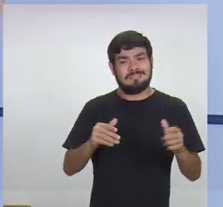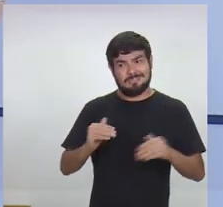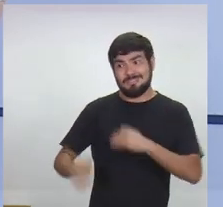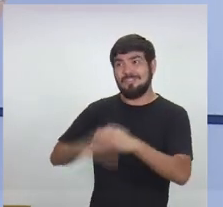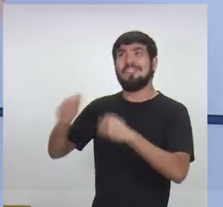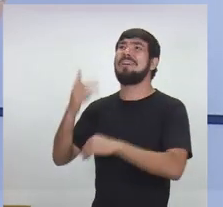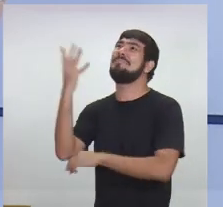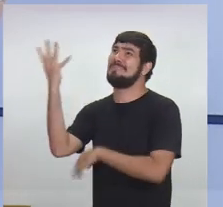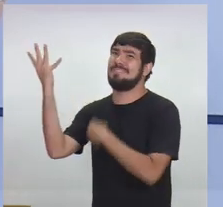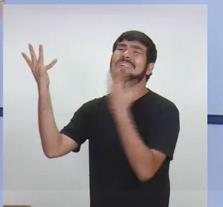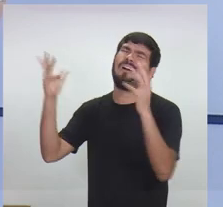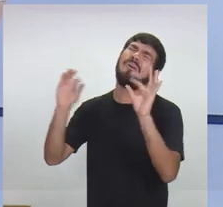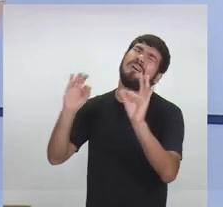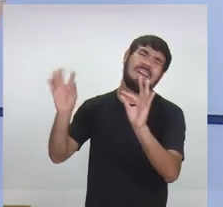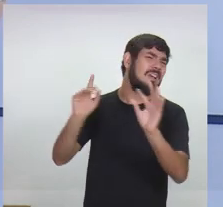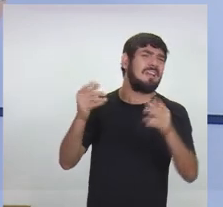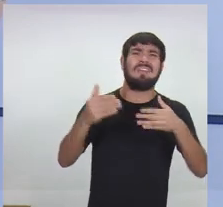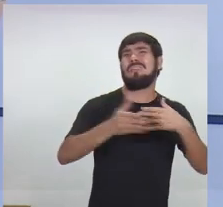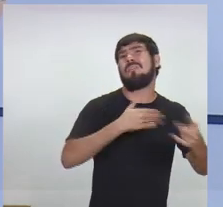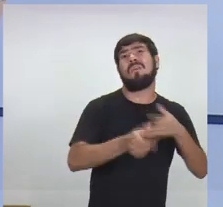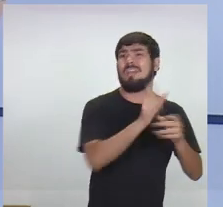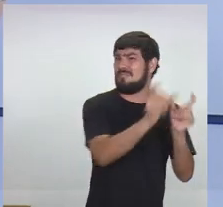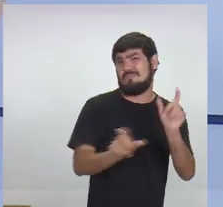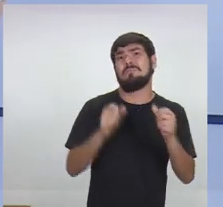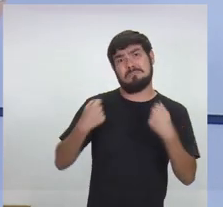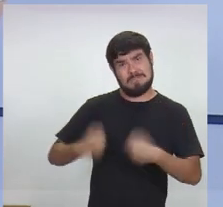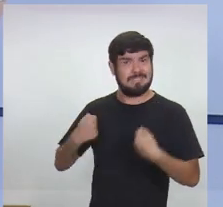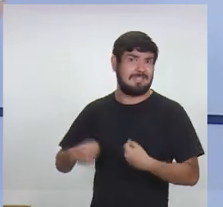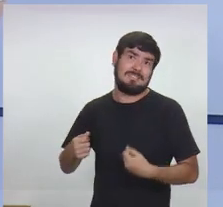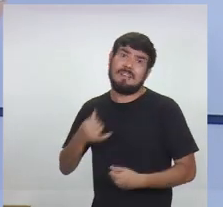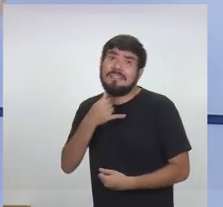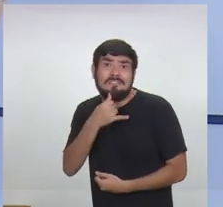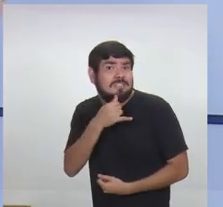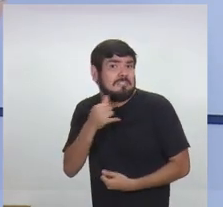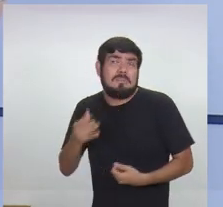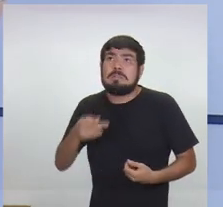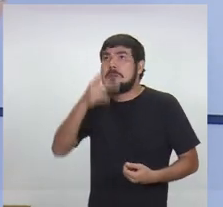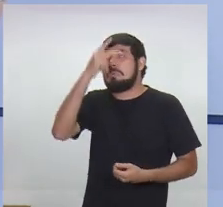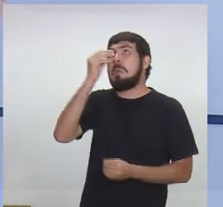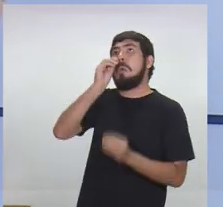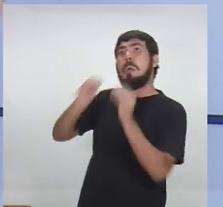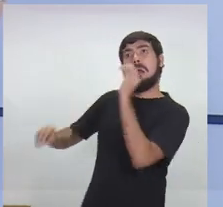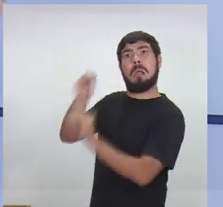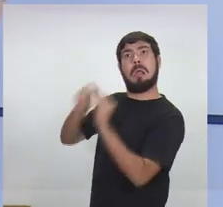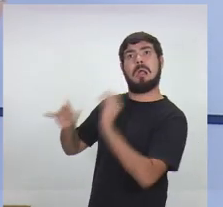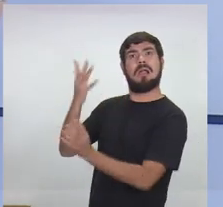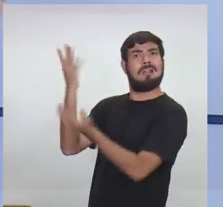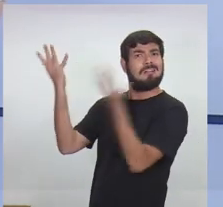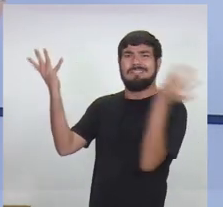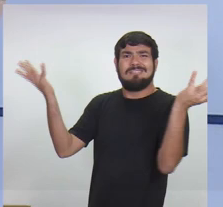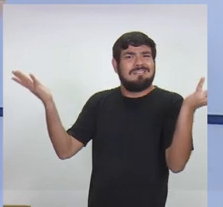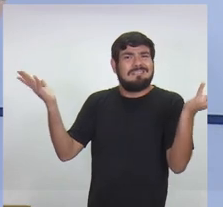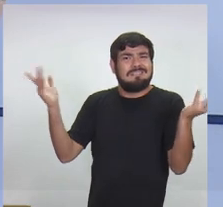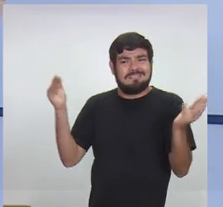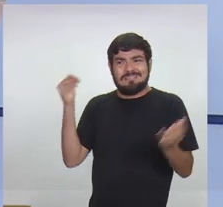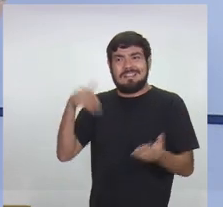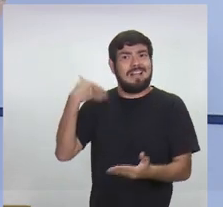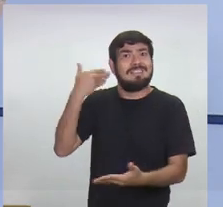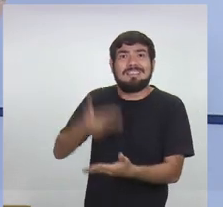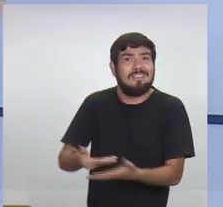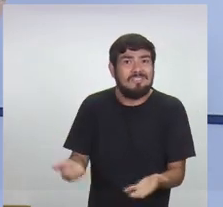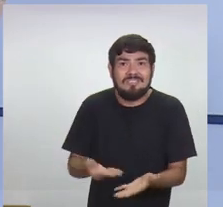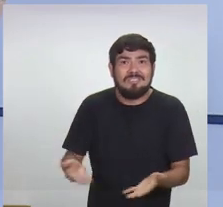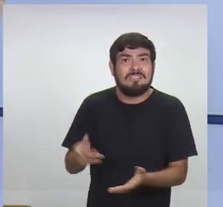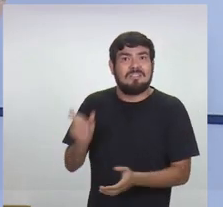o ps um compromisso que qualquer candidato tem que ter infelizmente isso não vem sendo aplicado pela maioria dos que passaram por aqui o